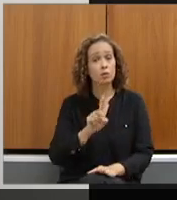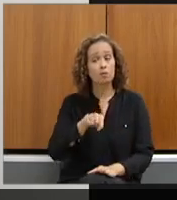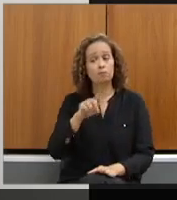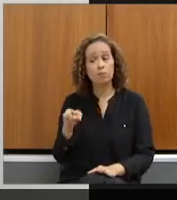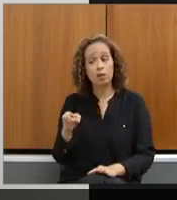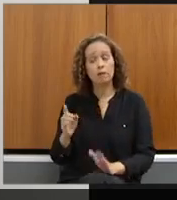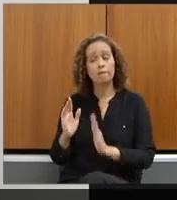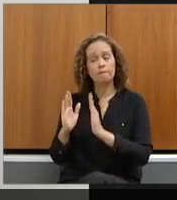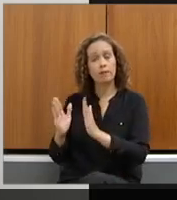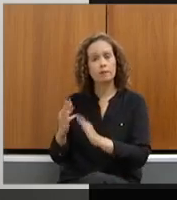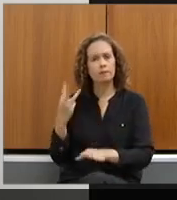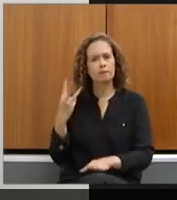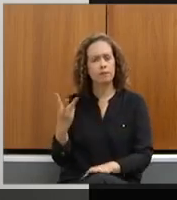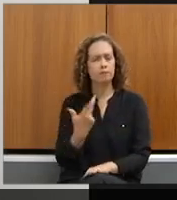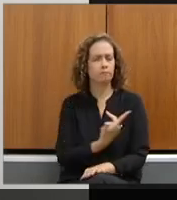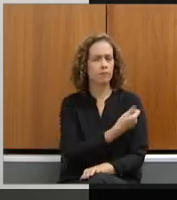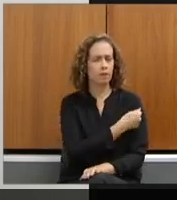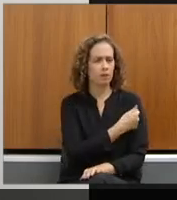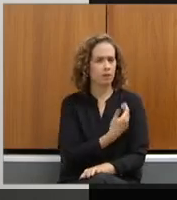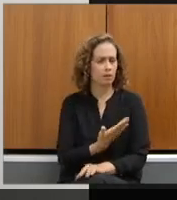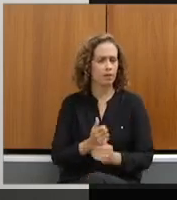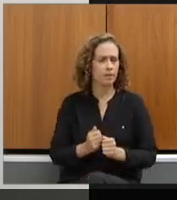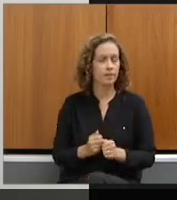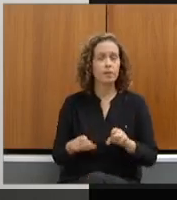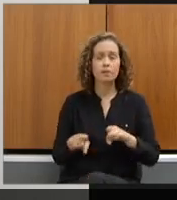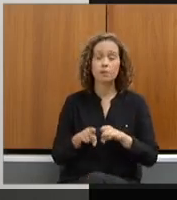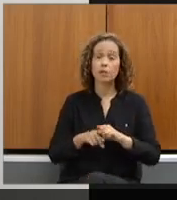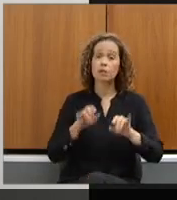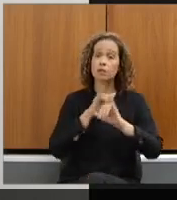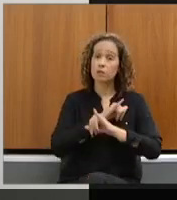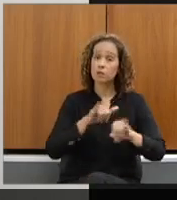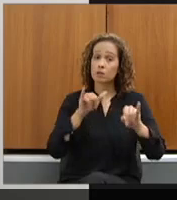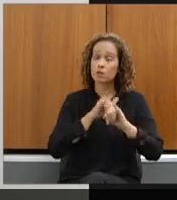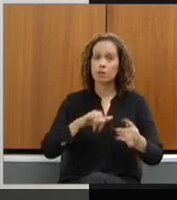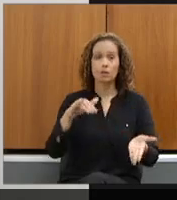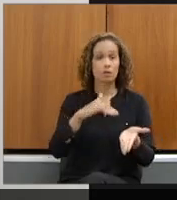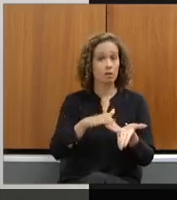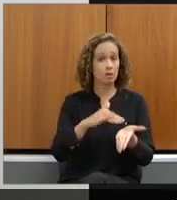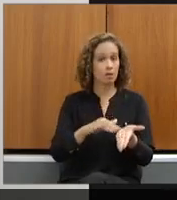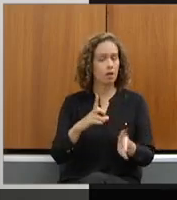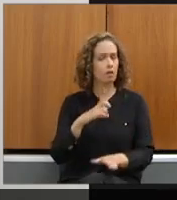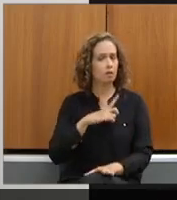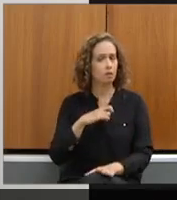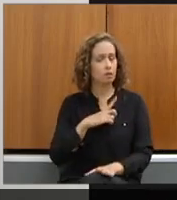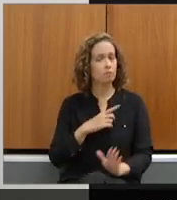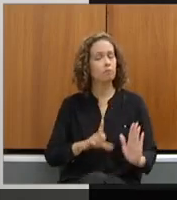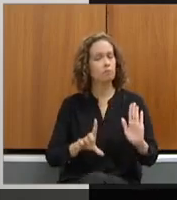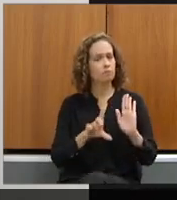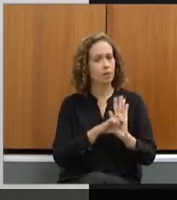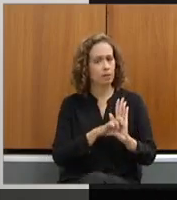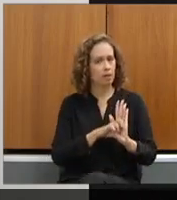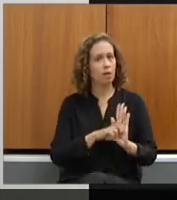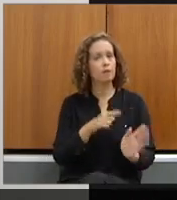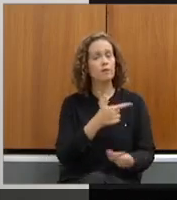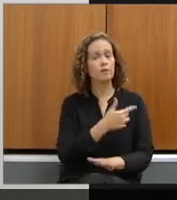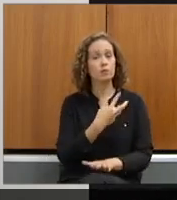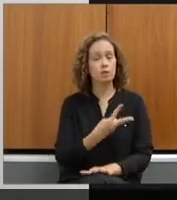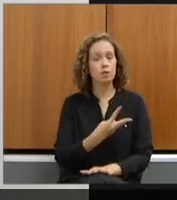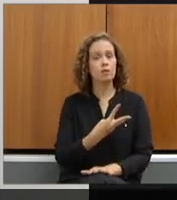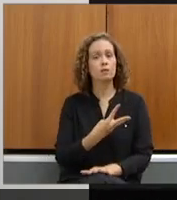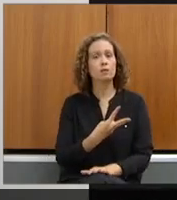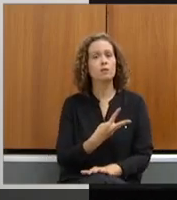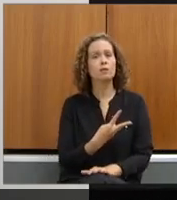É de uma vacina e dizer ao secretário que nós temos uma lei em Minas da 23